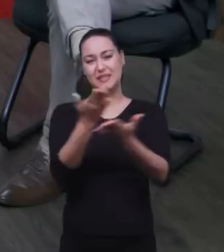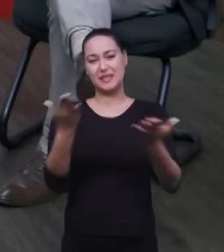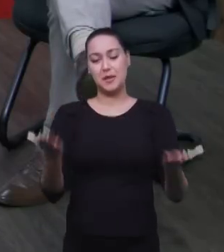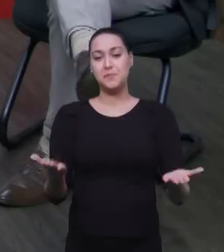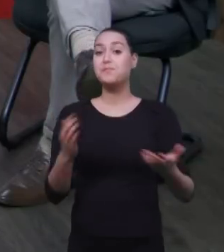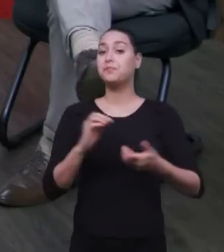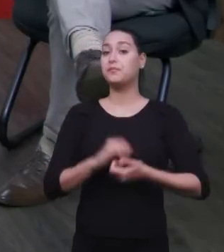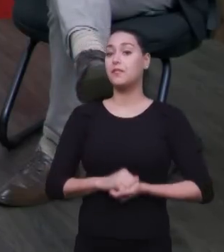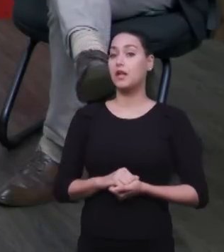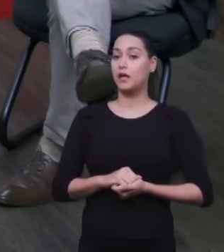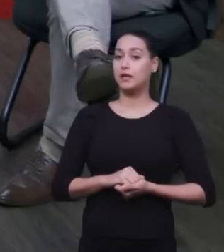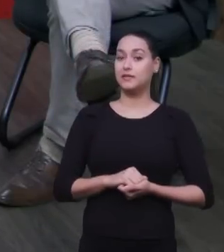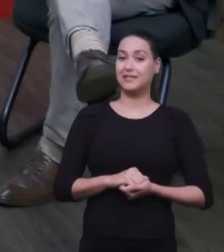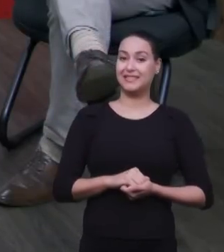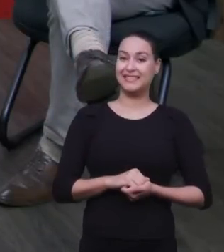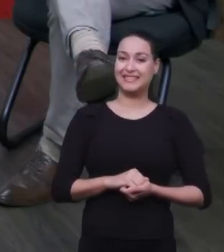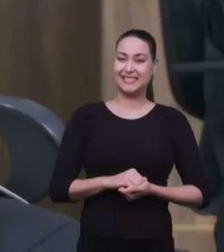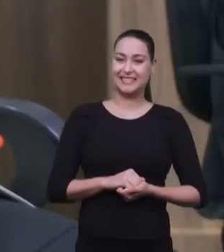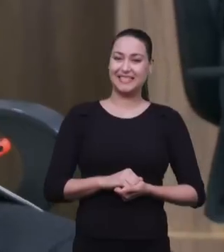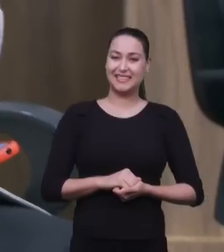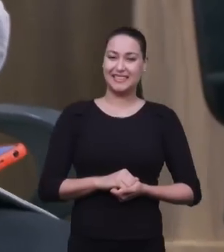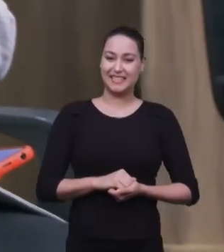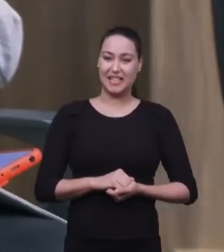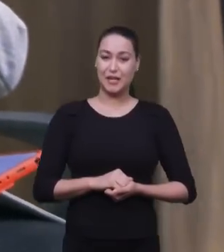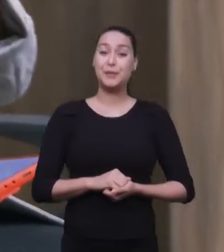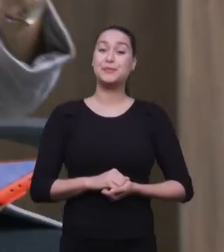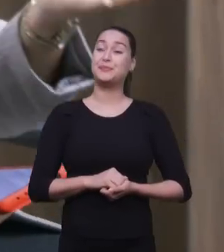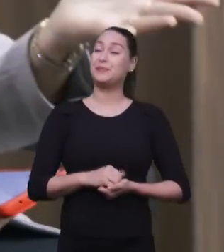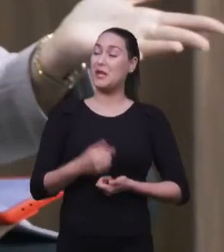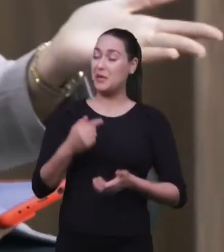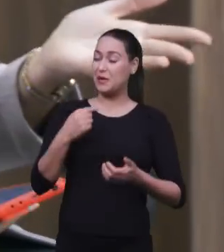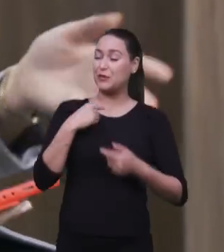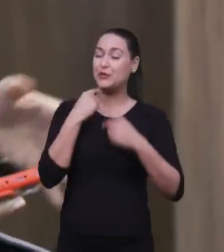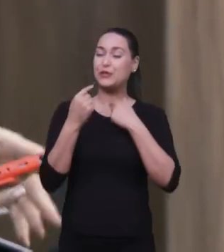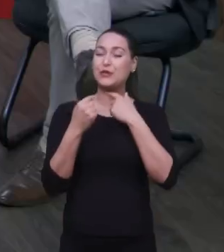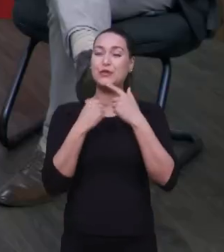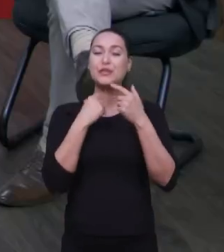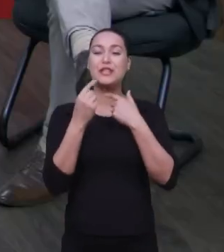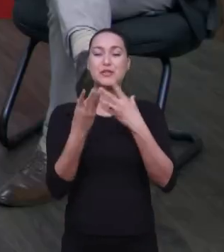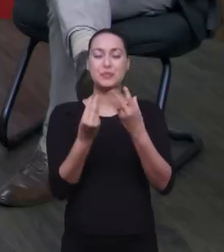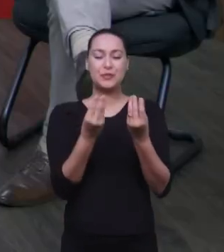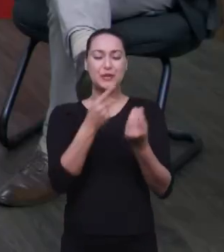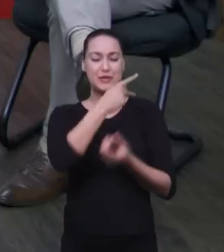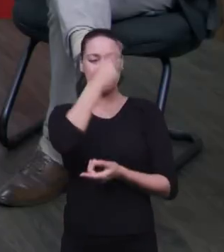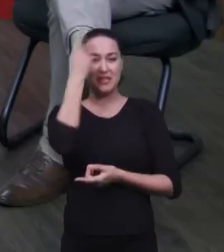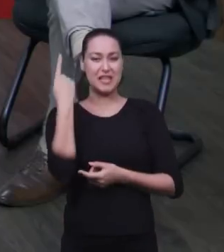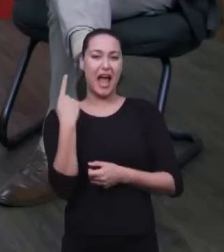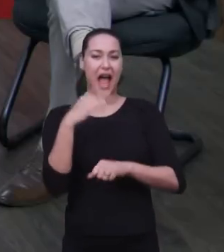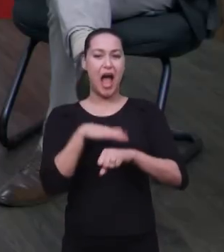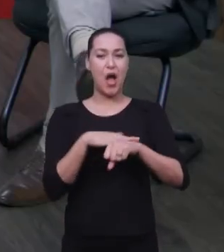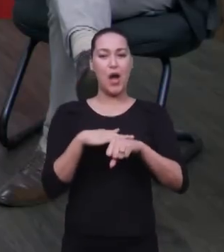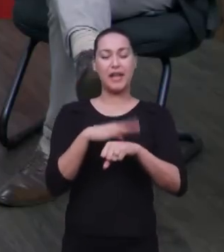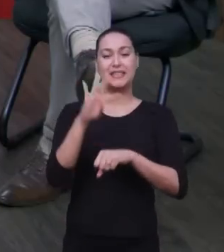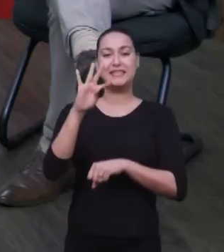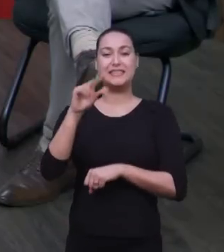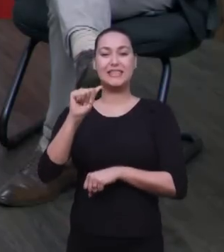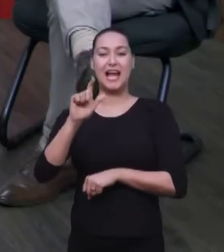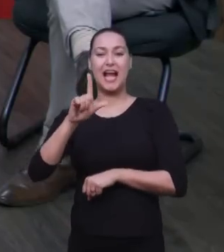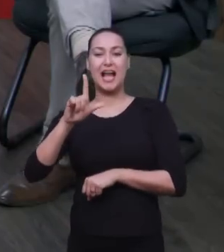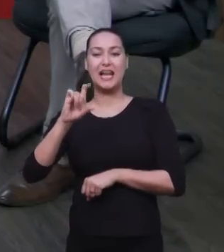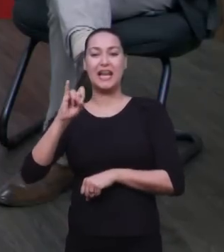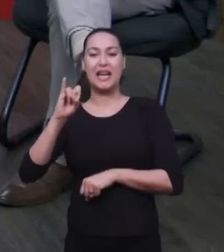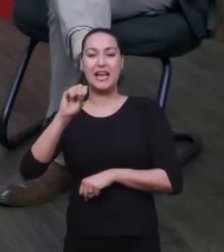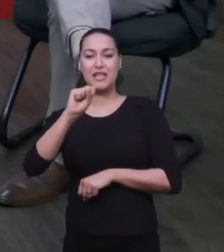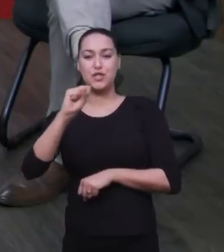gente vai falar, com quem a gente vai falar agora? Só complementando, às vezes a dúvida de um é a dúvida de muitos, né? E agora a gente vai conversar com o Thalisson, agora